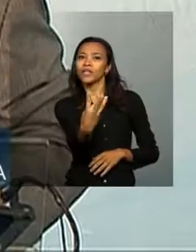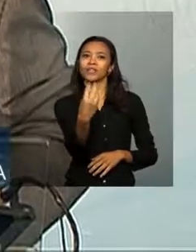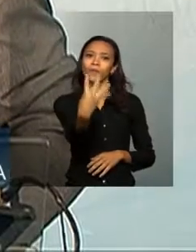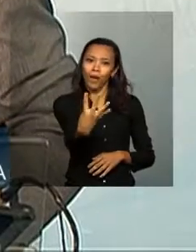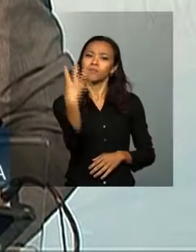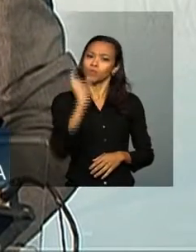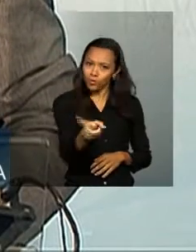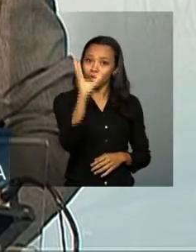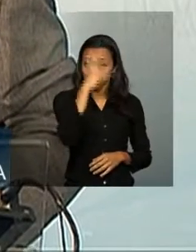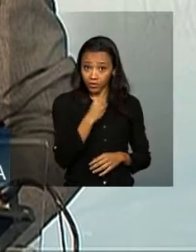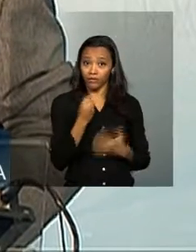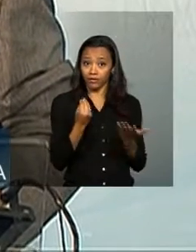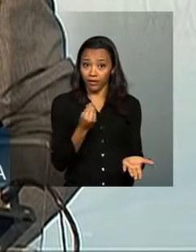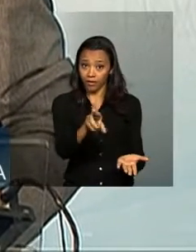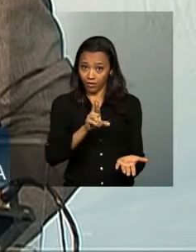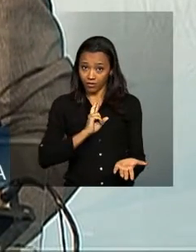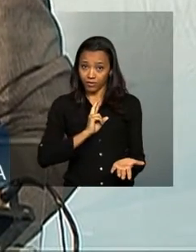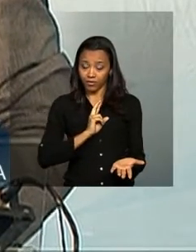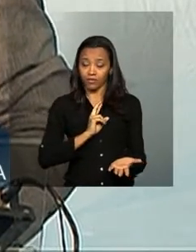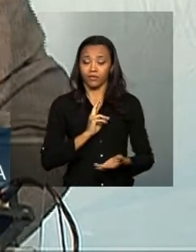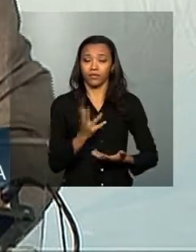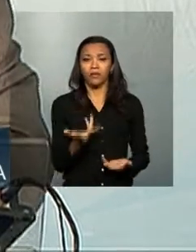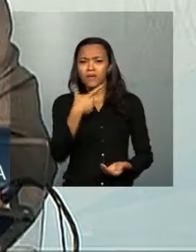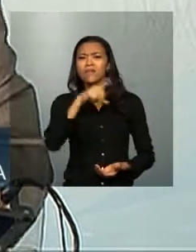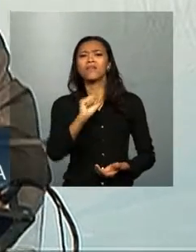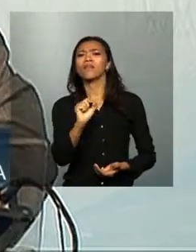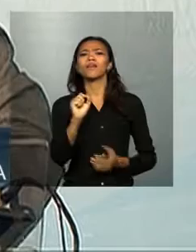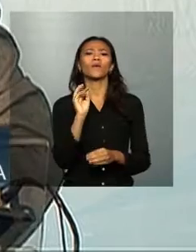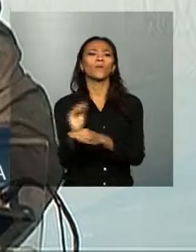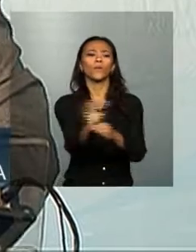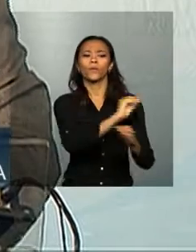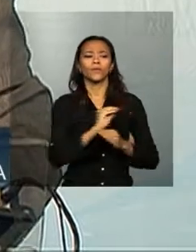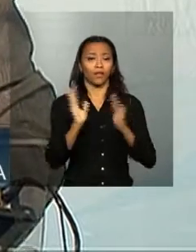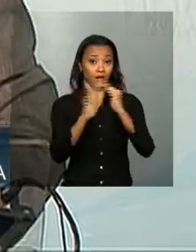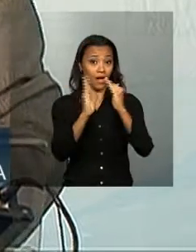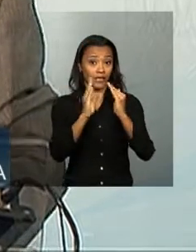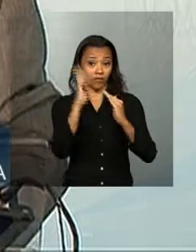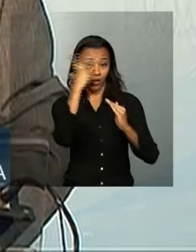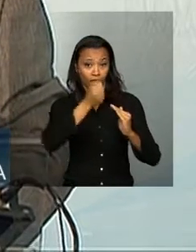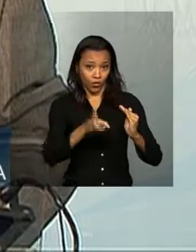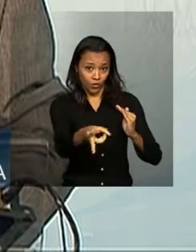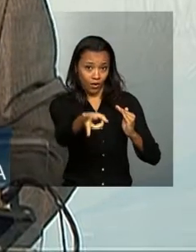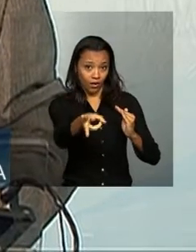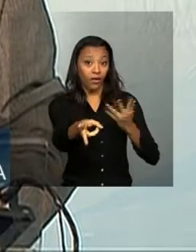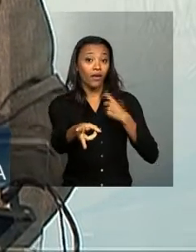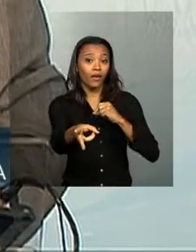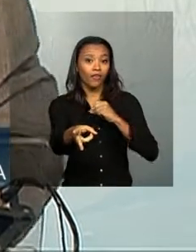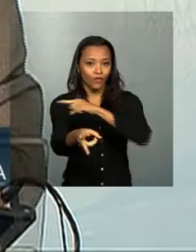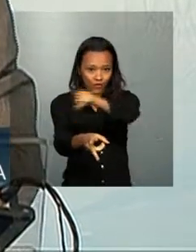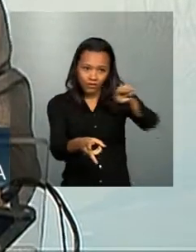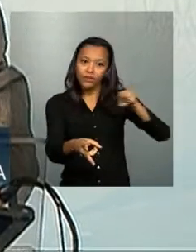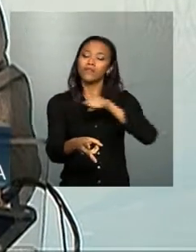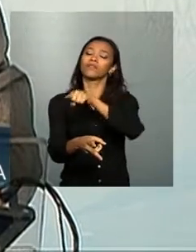tá bonitão assim? Não é? Quem que tem que cuidar para o conjunto continuar bonitão assim?